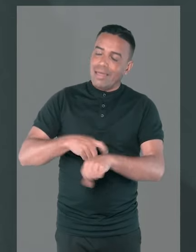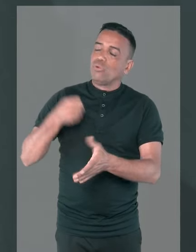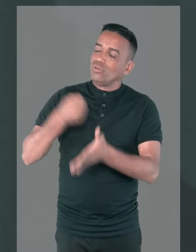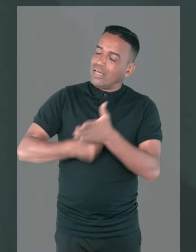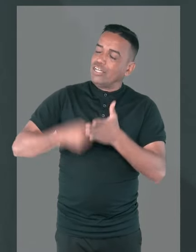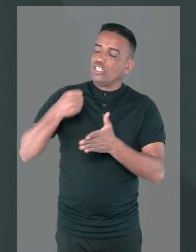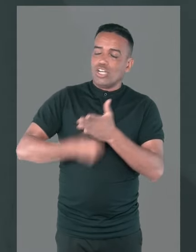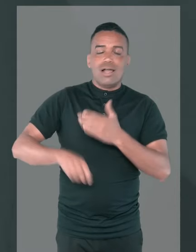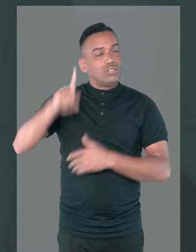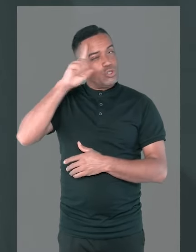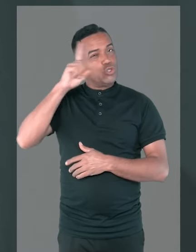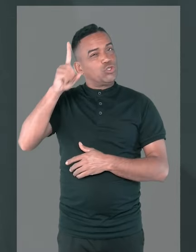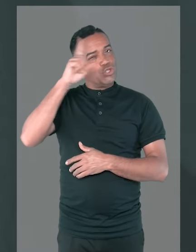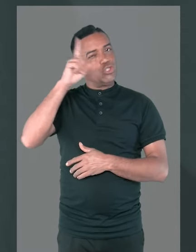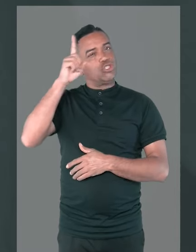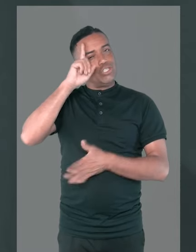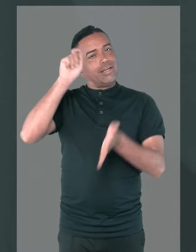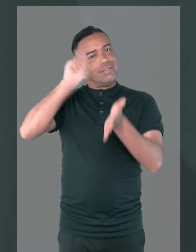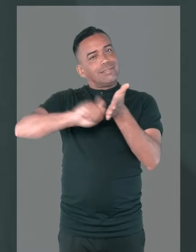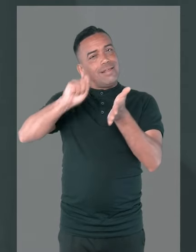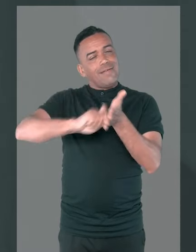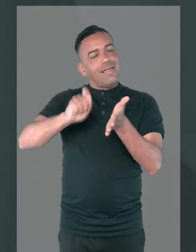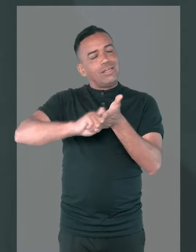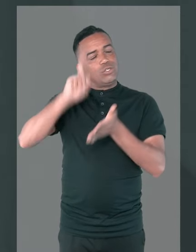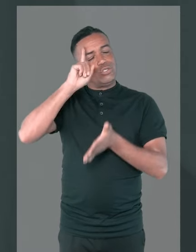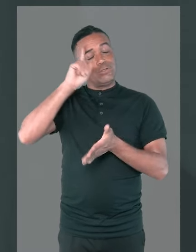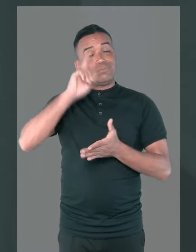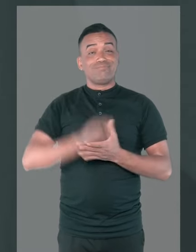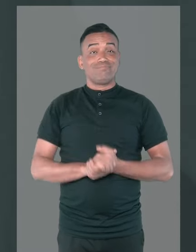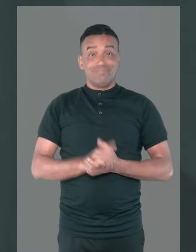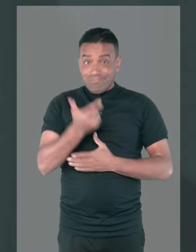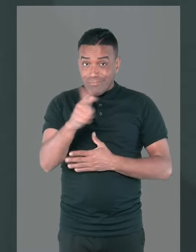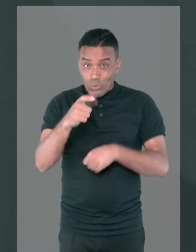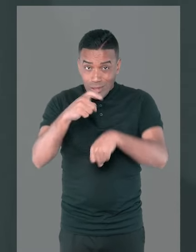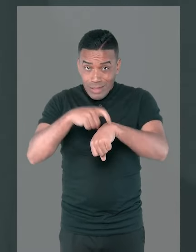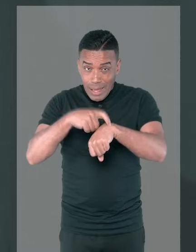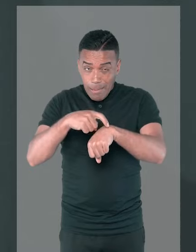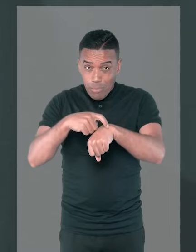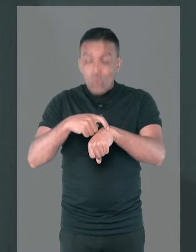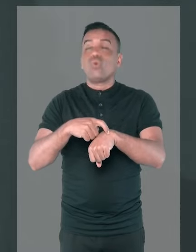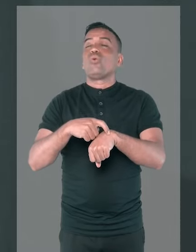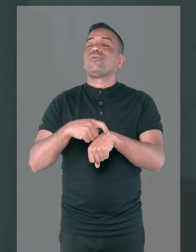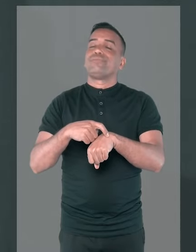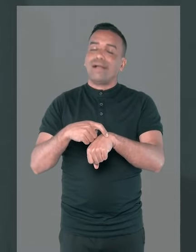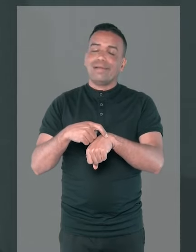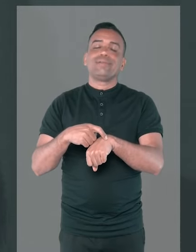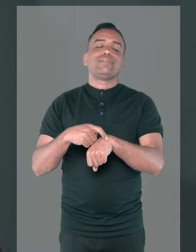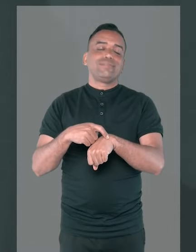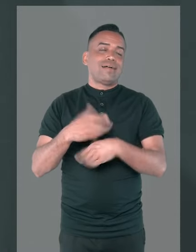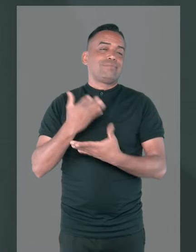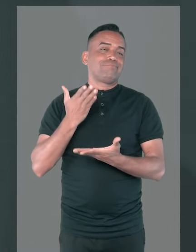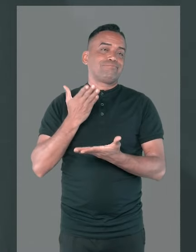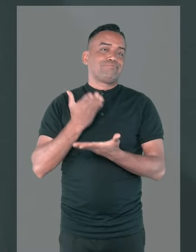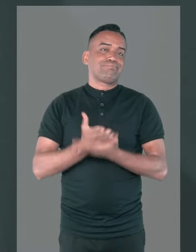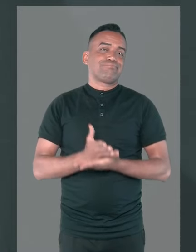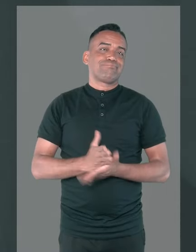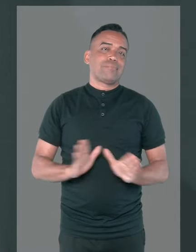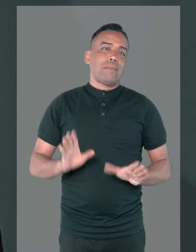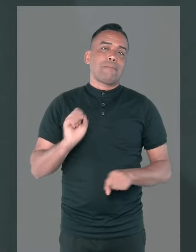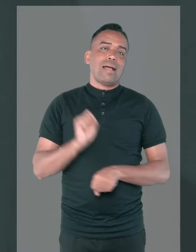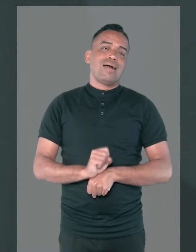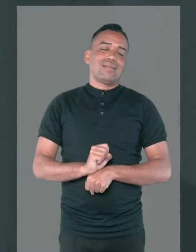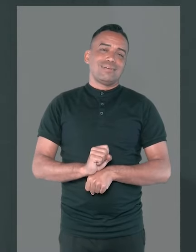todos os dias. E na medida em que eu não tenho esse tempo, o livro vai progressivamente se distanciando do meu nível de